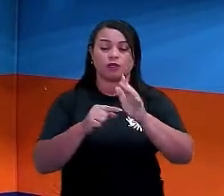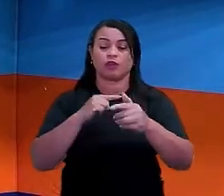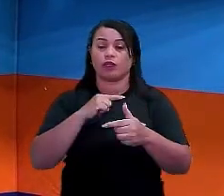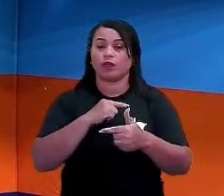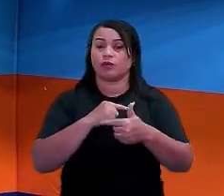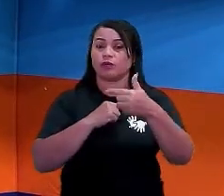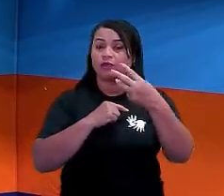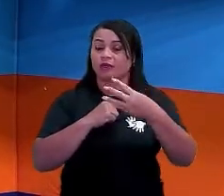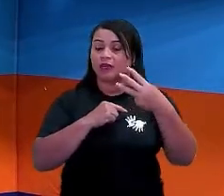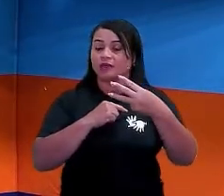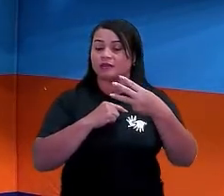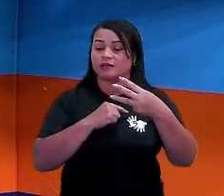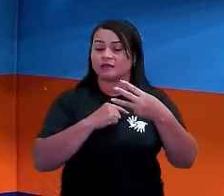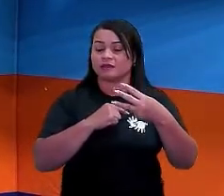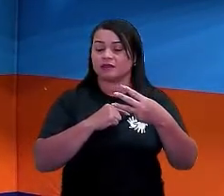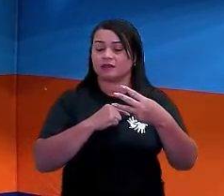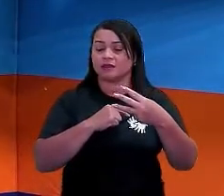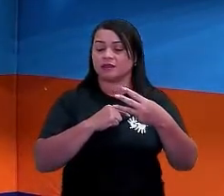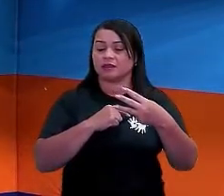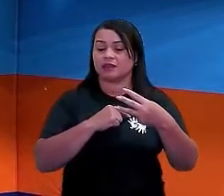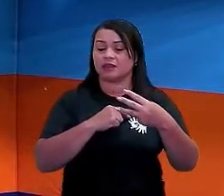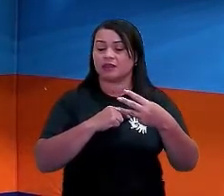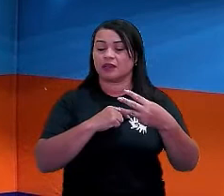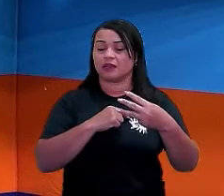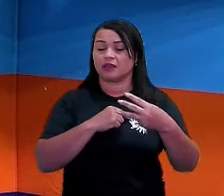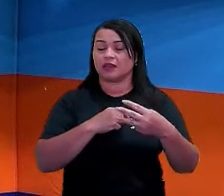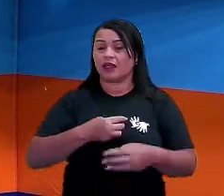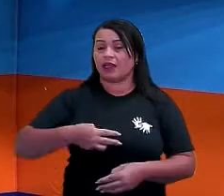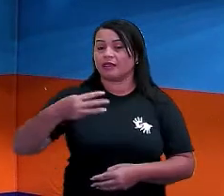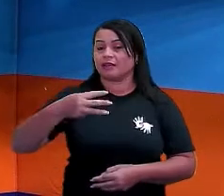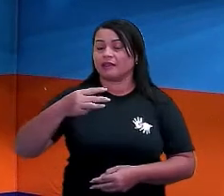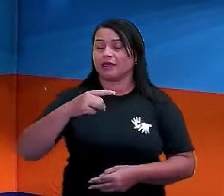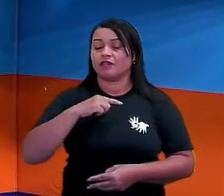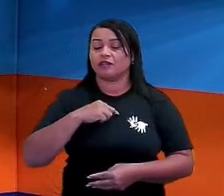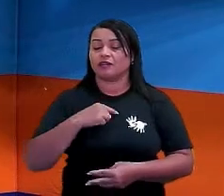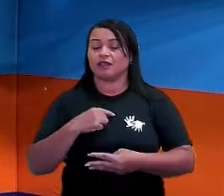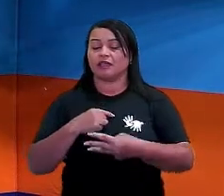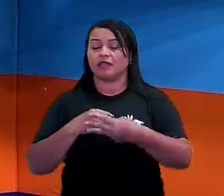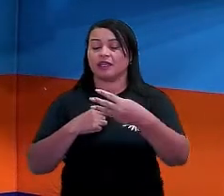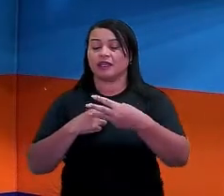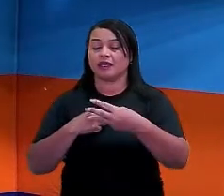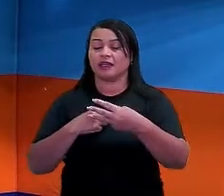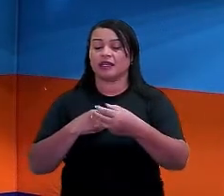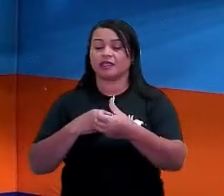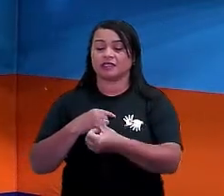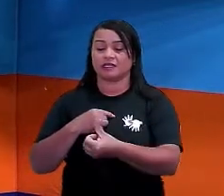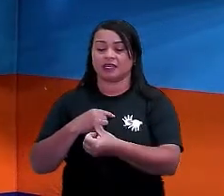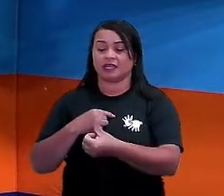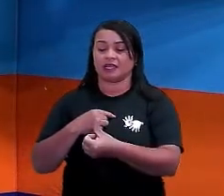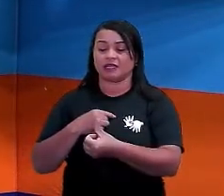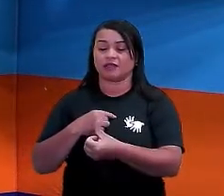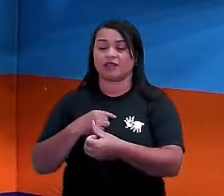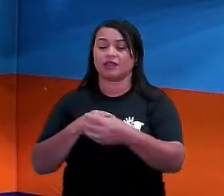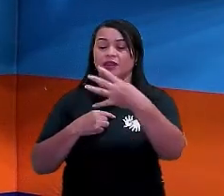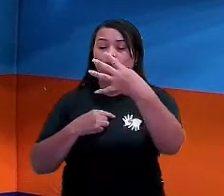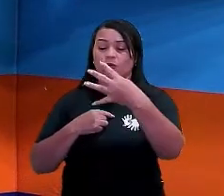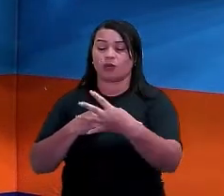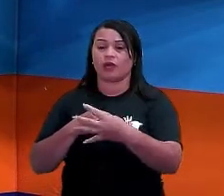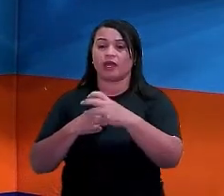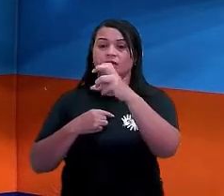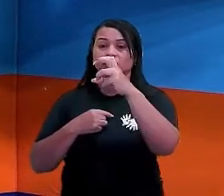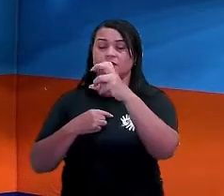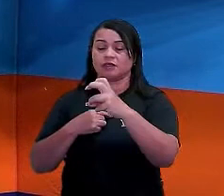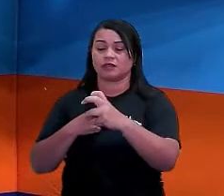tenho 3 quadrados. Na terceira, eu vou ter 3, 6. Na quarta, 4, 5,